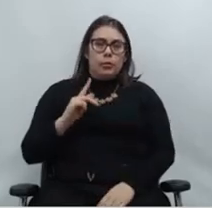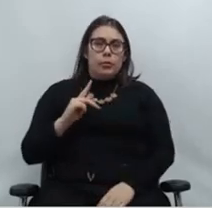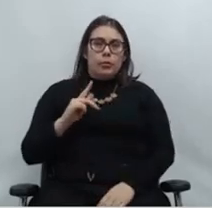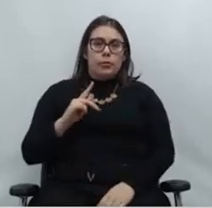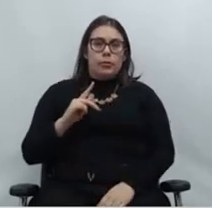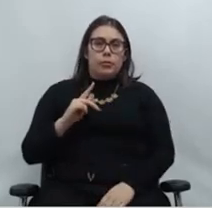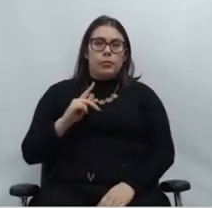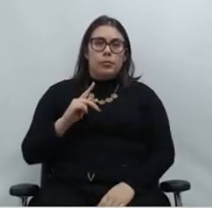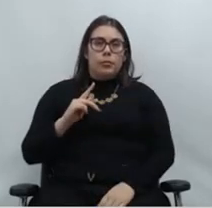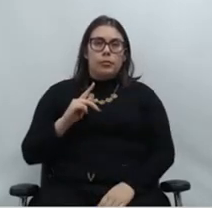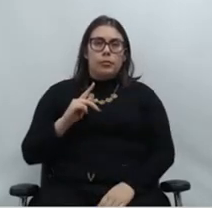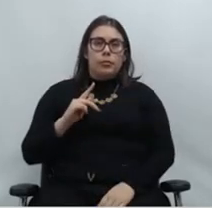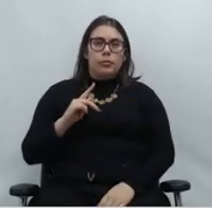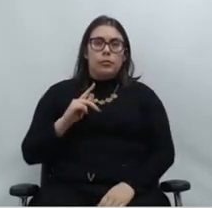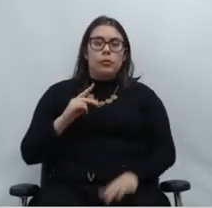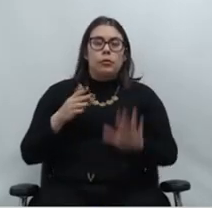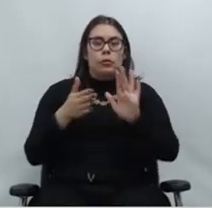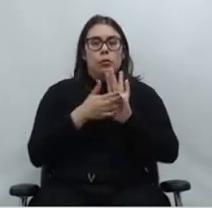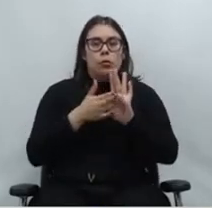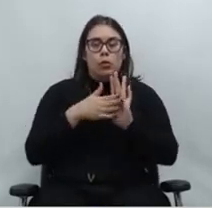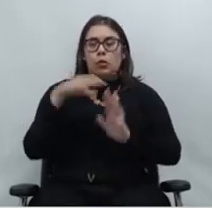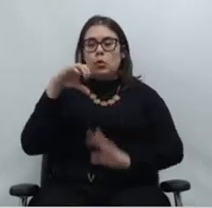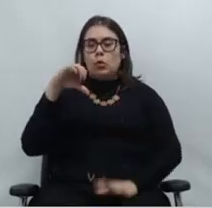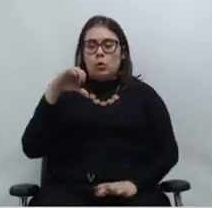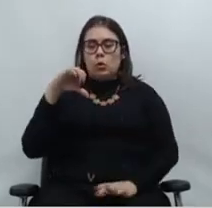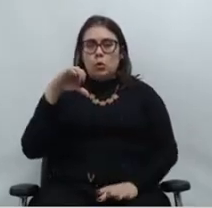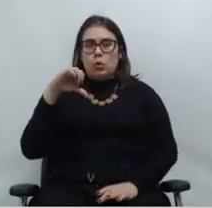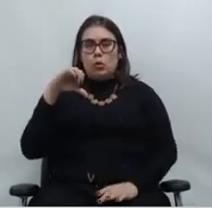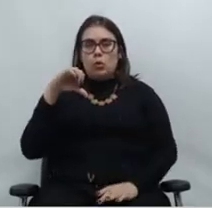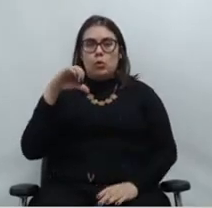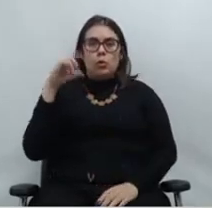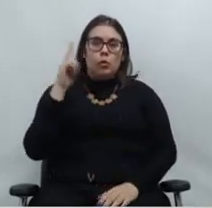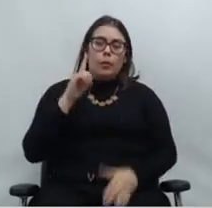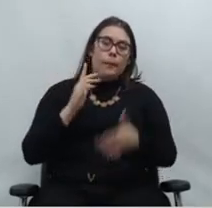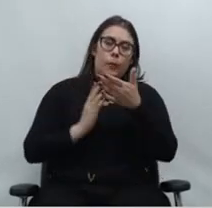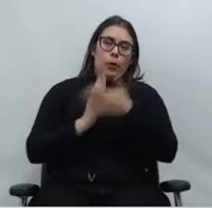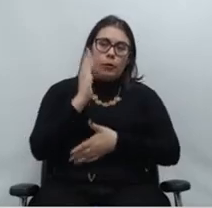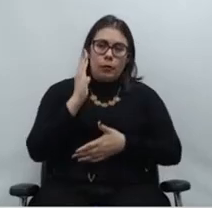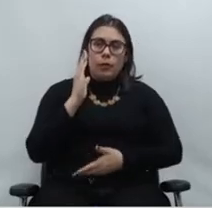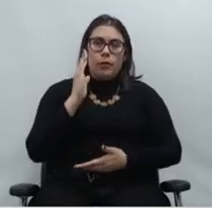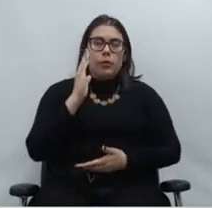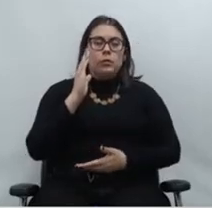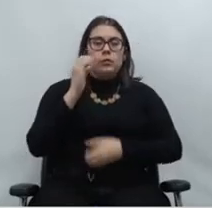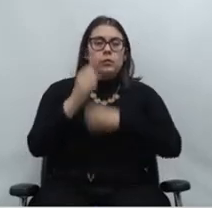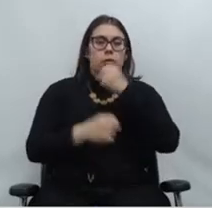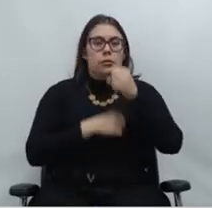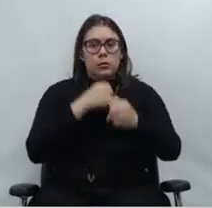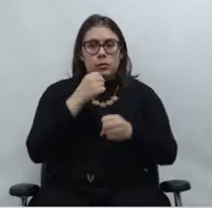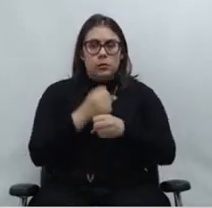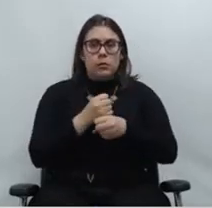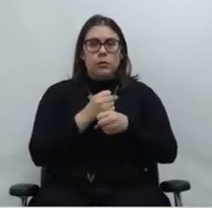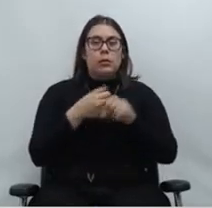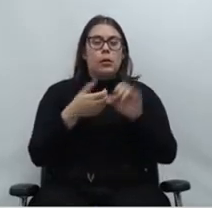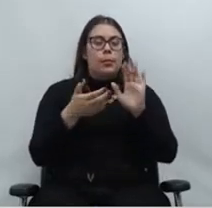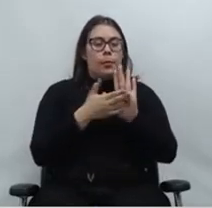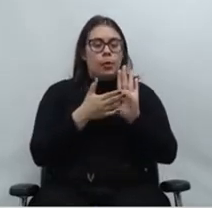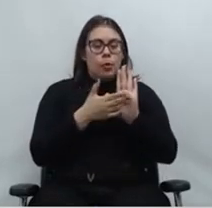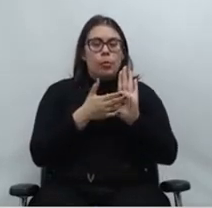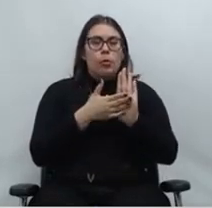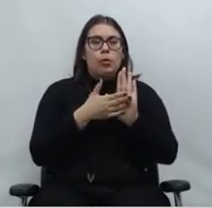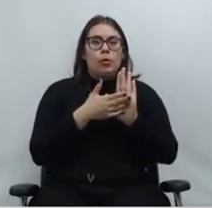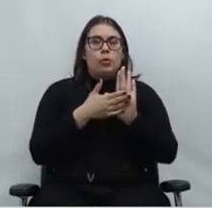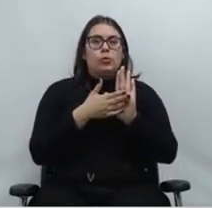própria proposta, né, do 9º Plano de Atuação da Defensoria Pública aprovado, né, por este Conselho neste ano, traz uma série de propostas